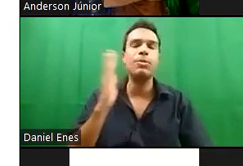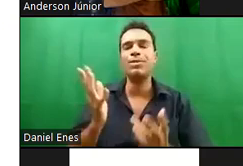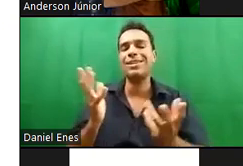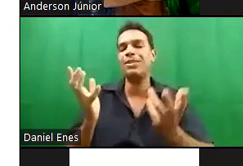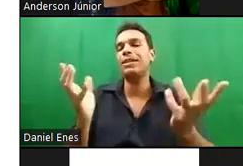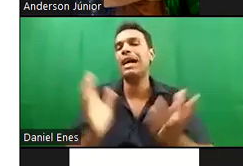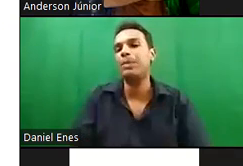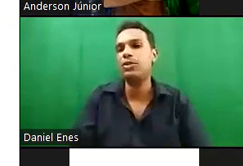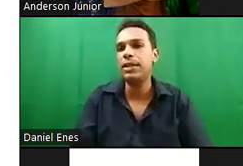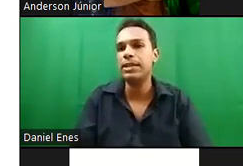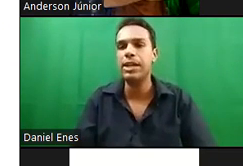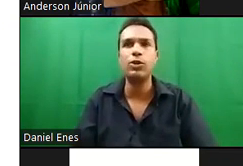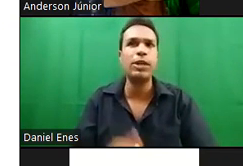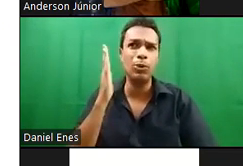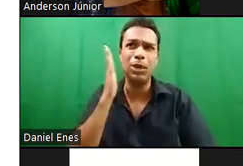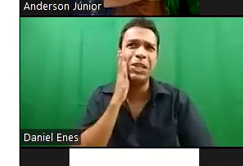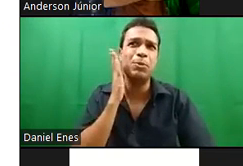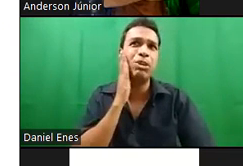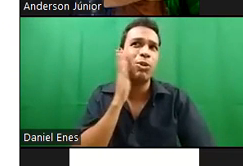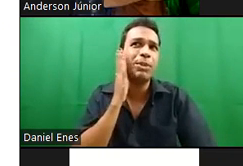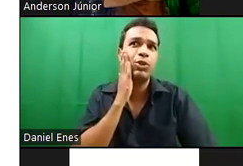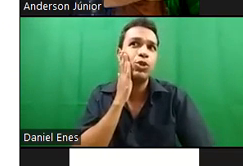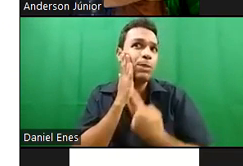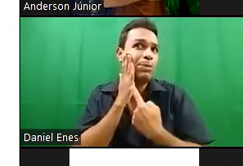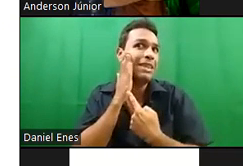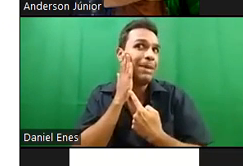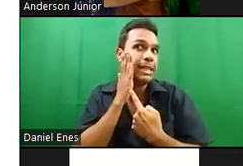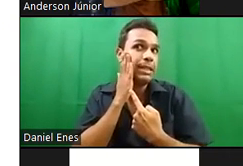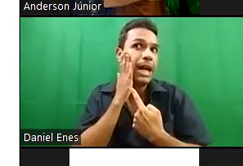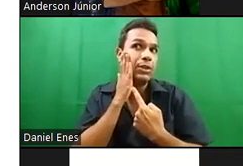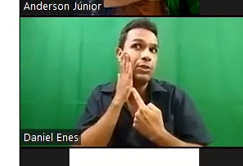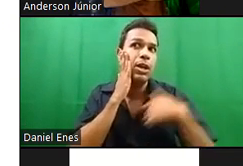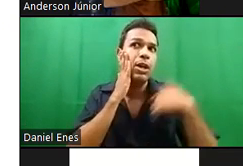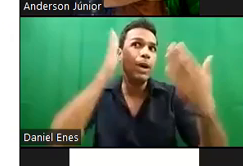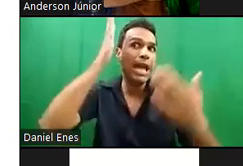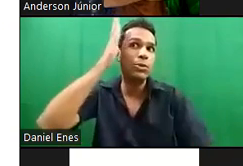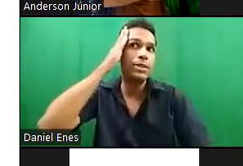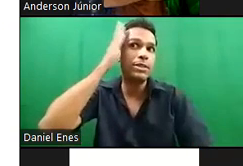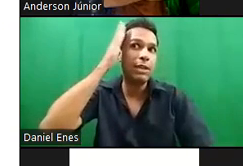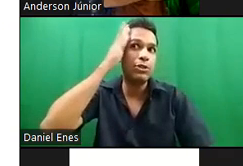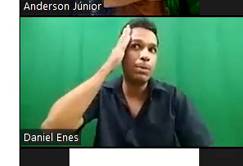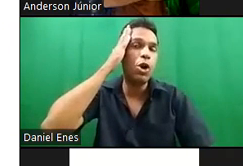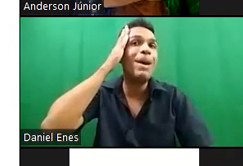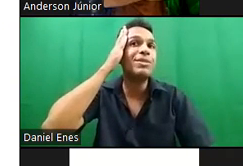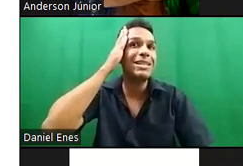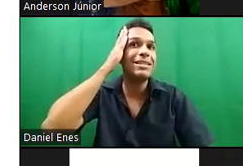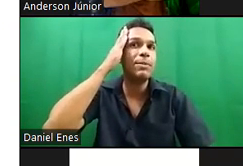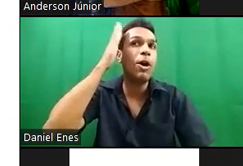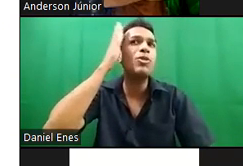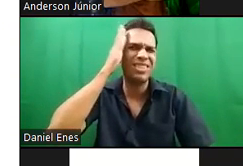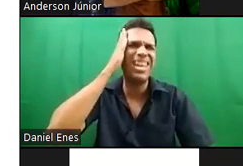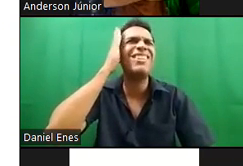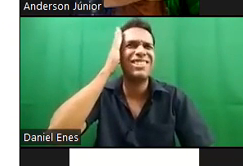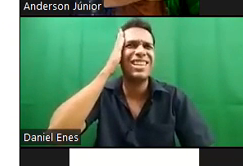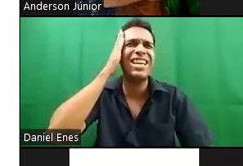é o mesmo significado, uma diferença regional. No Rio, o pessoal tem muito costume de bater mais aqui embaixo. No resto dos estados, o pessoal bate mais em cima.